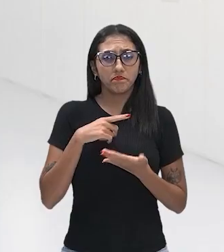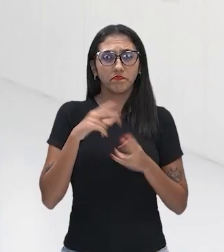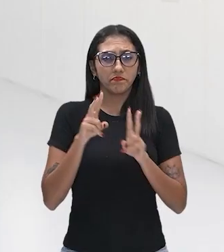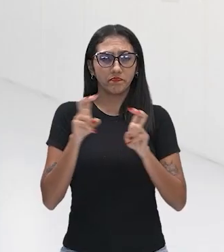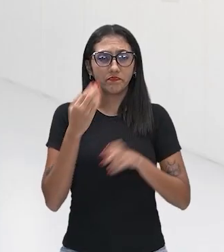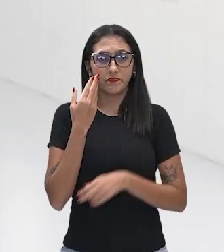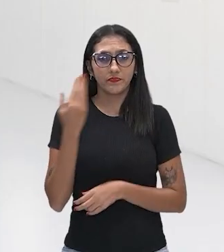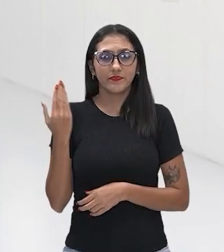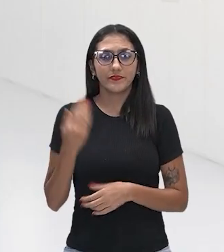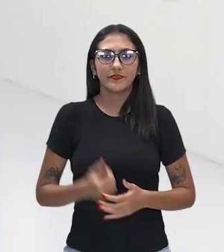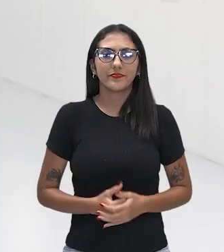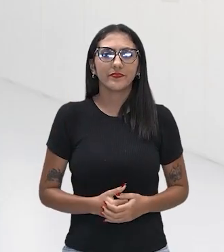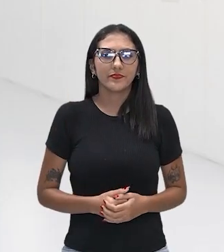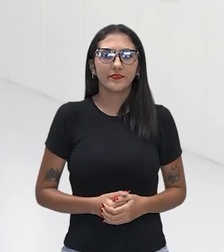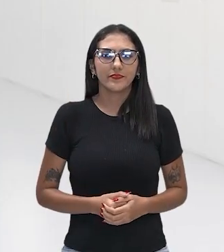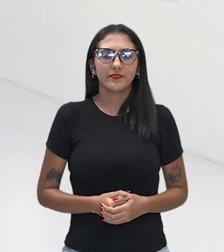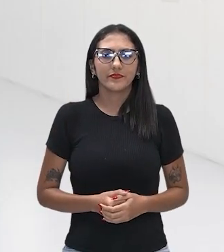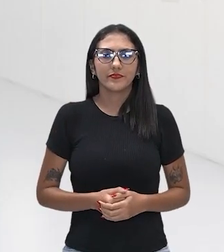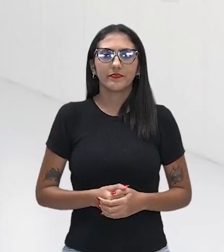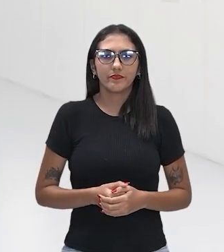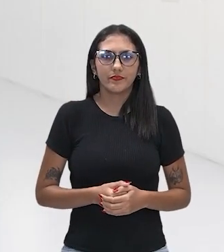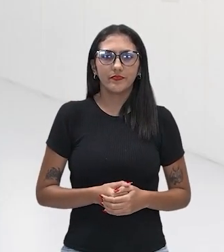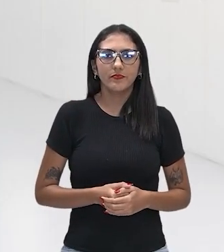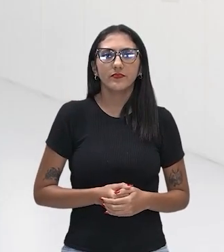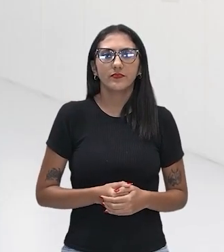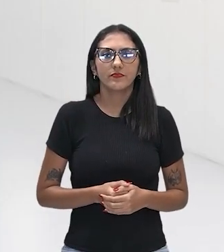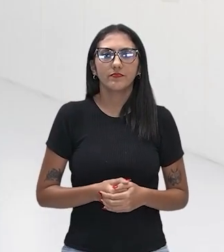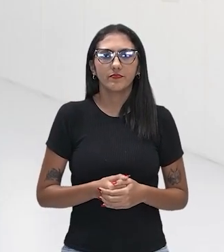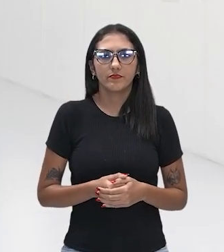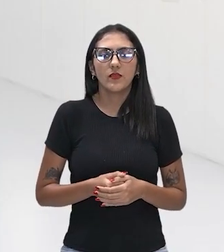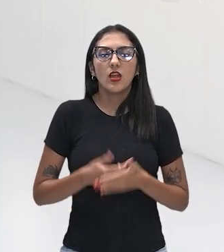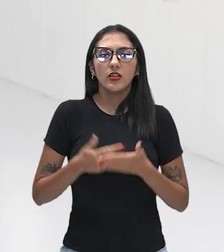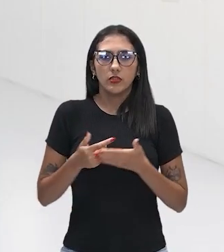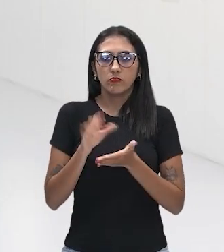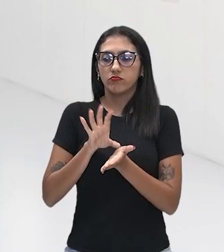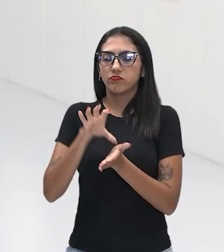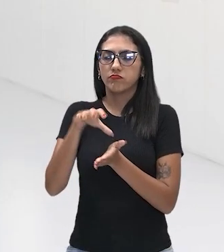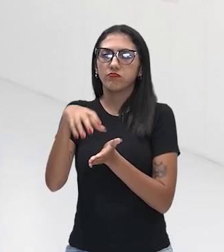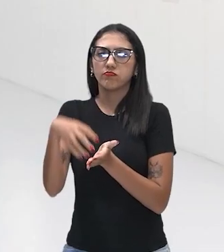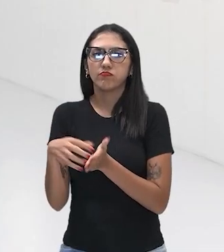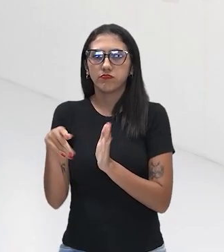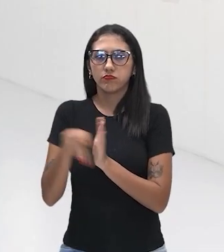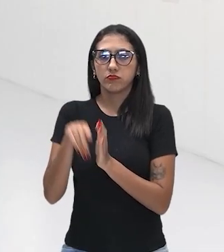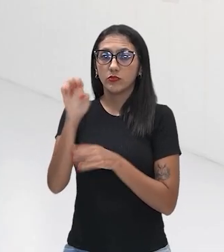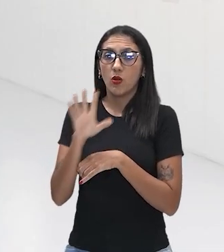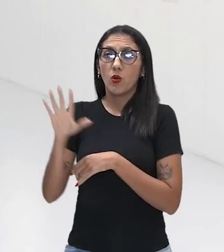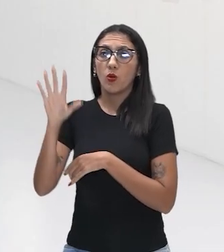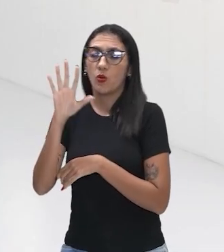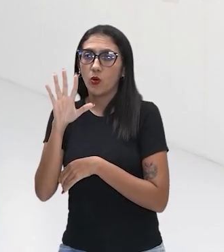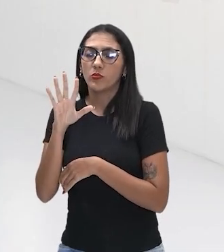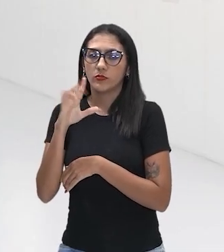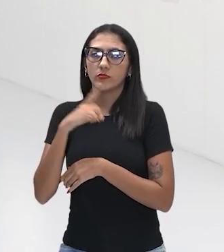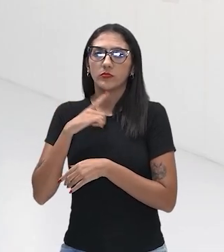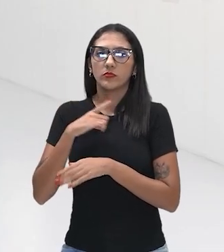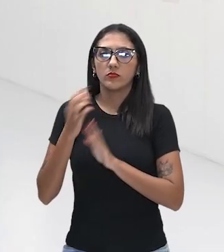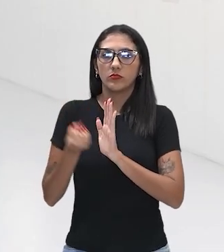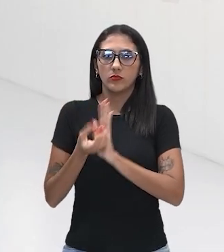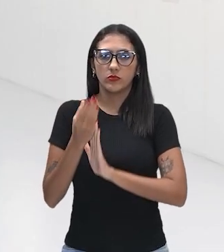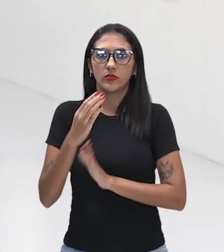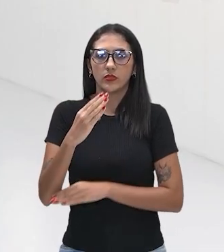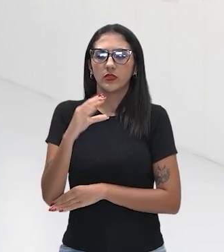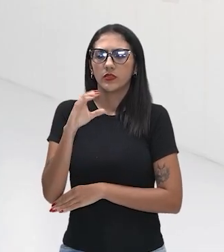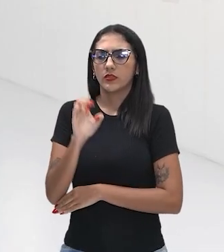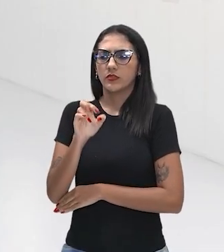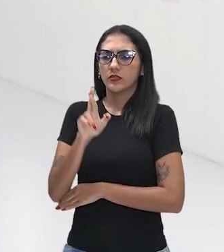olhada. A Organização Europeia para a Pesquisa Nuclear, ou conhecido como CERN,